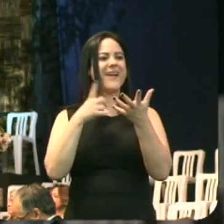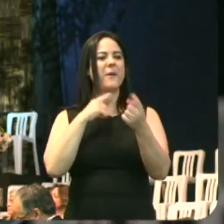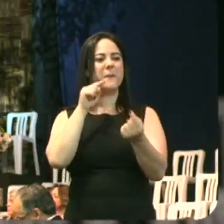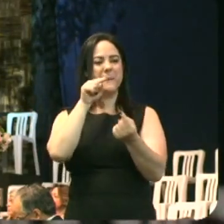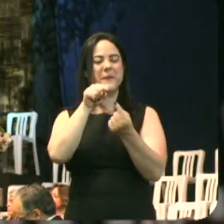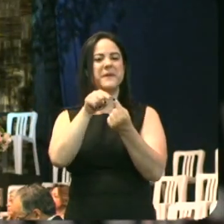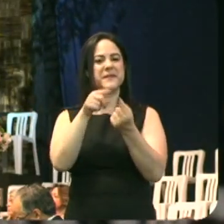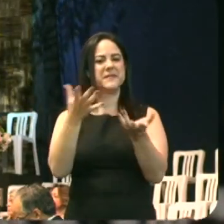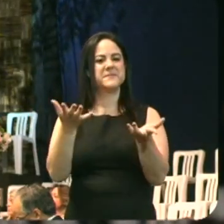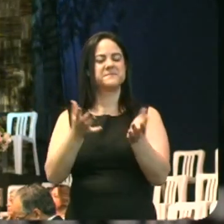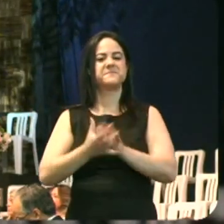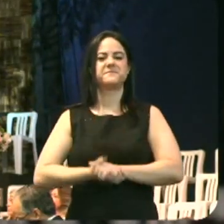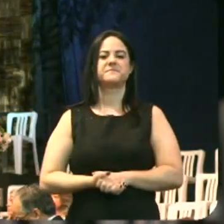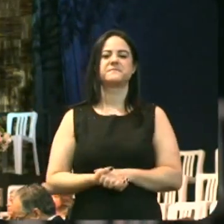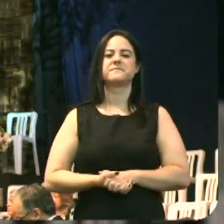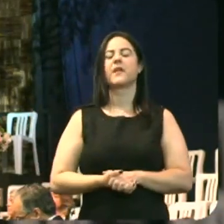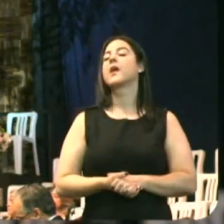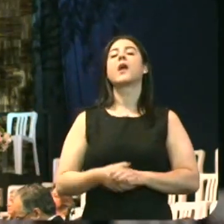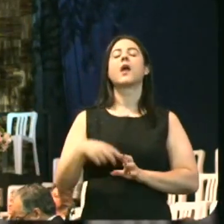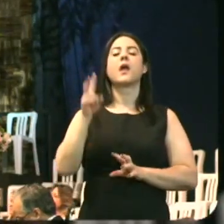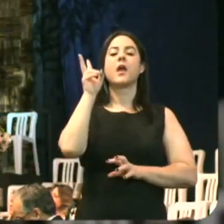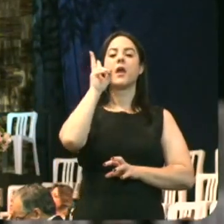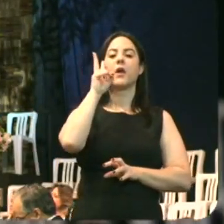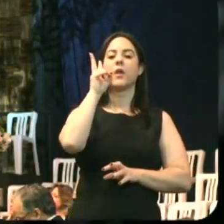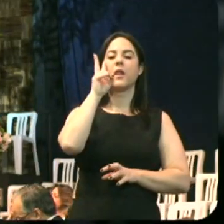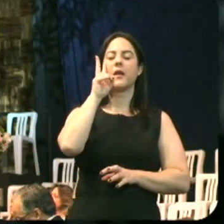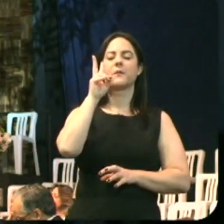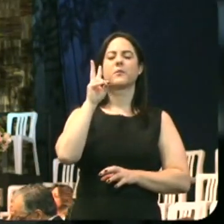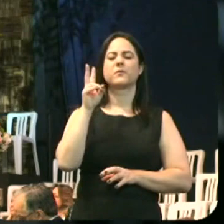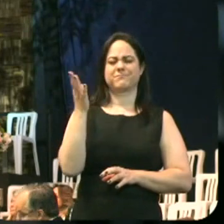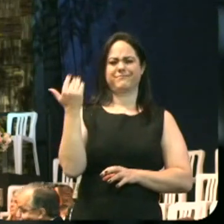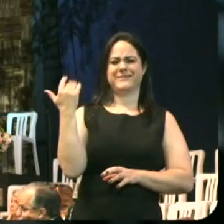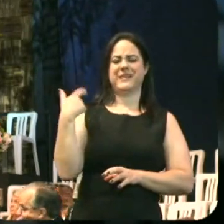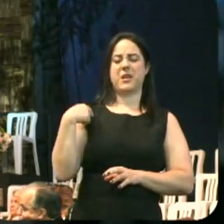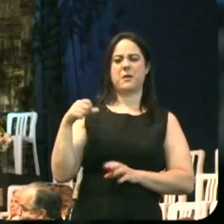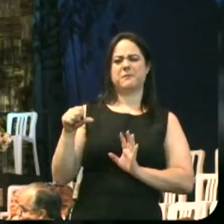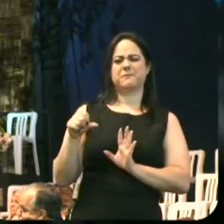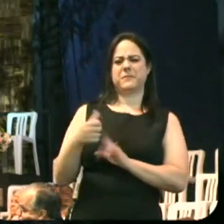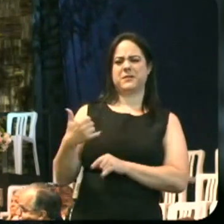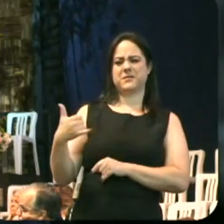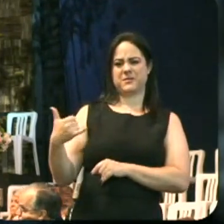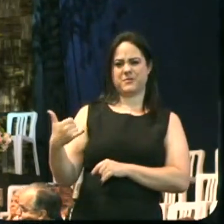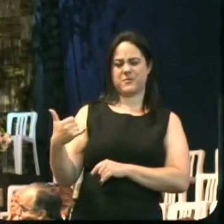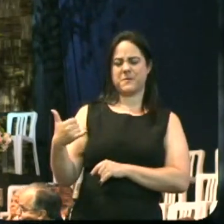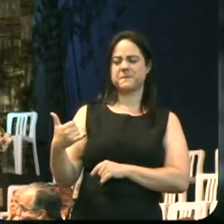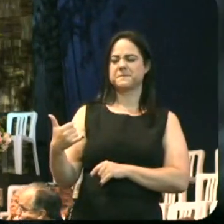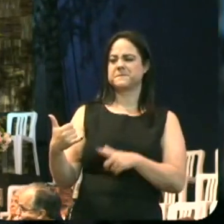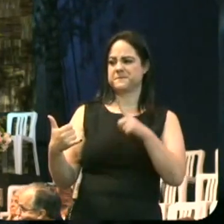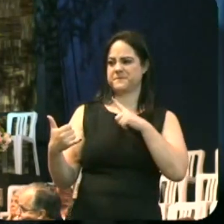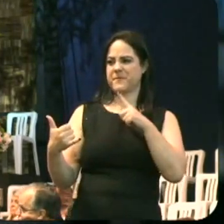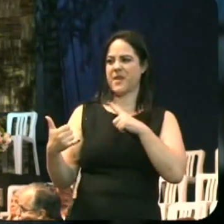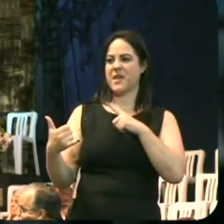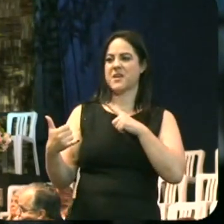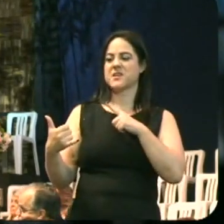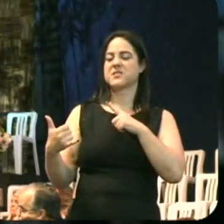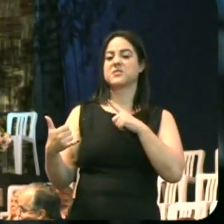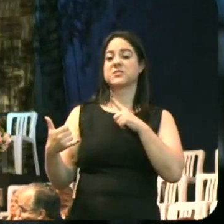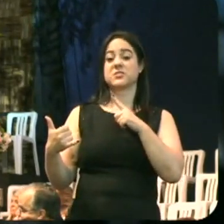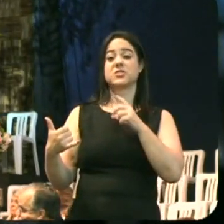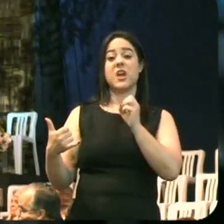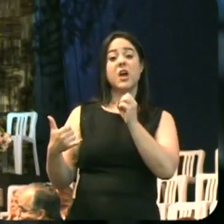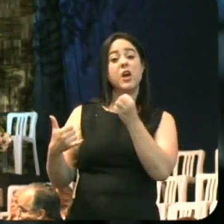Eu me lembro que um dos primeiros celulares que eu tive, ele tinha uma luzinha de